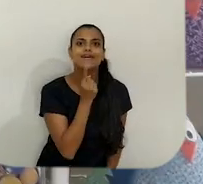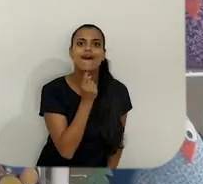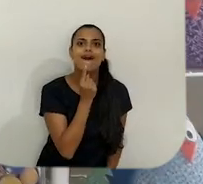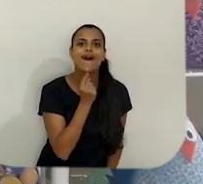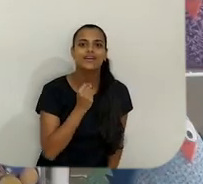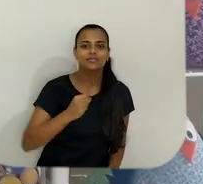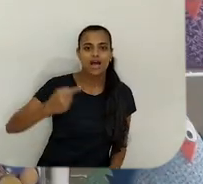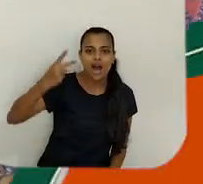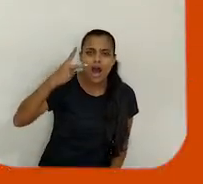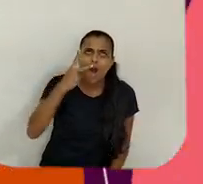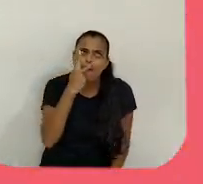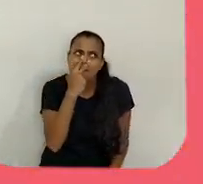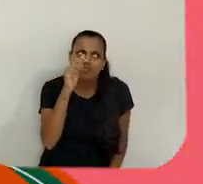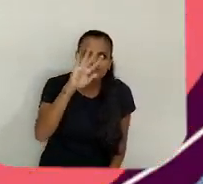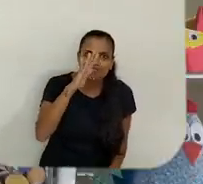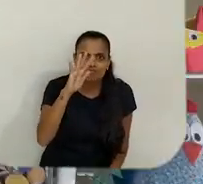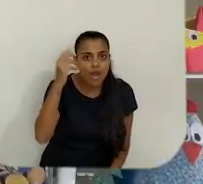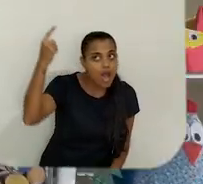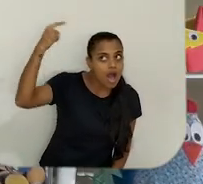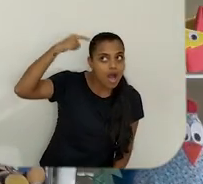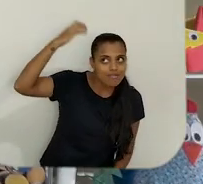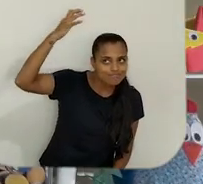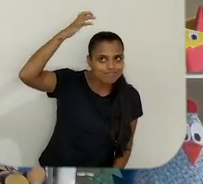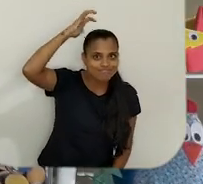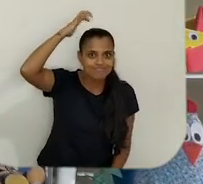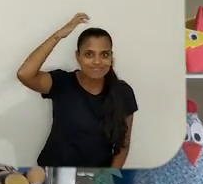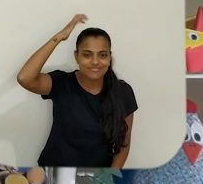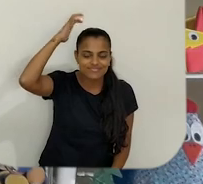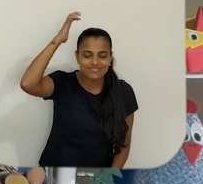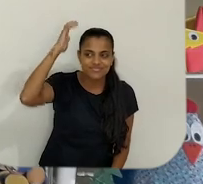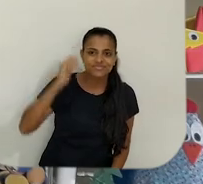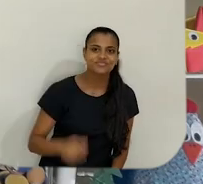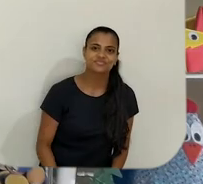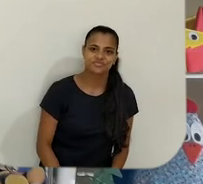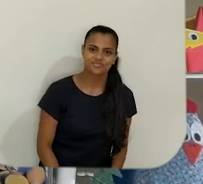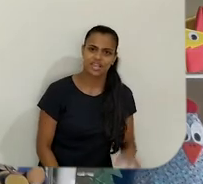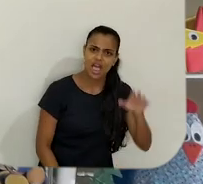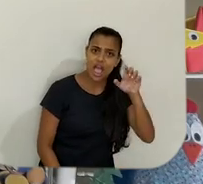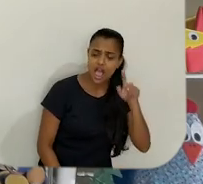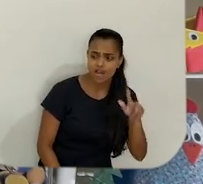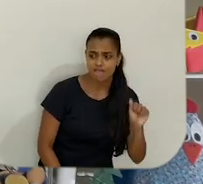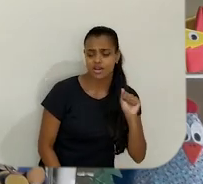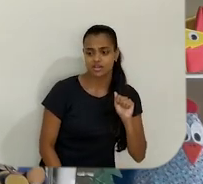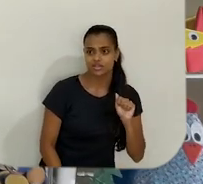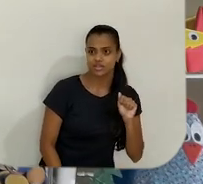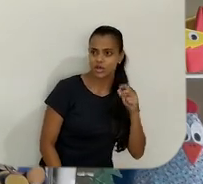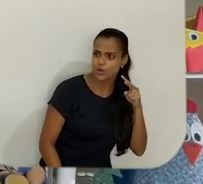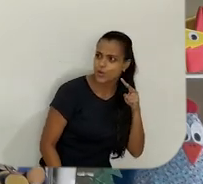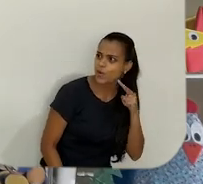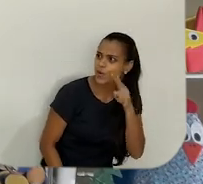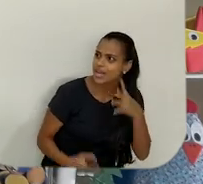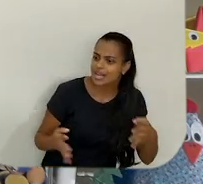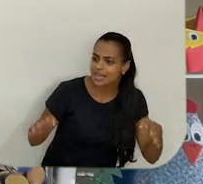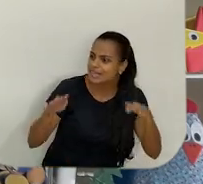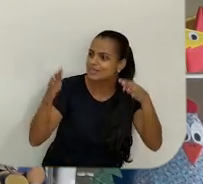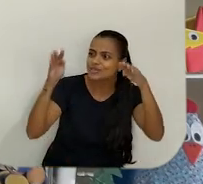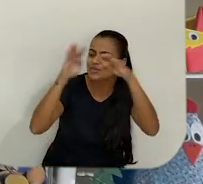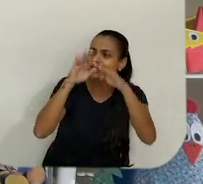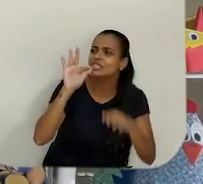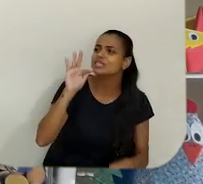a fita que ela tinha na cabeça Eva olha que ela escultura da Tomie